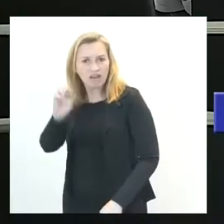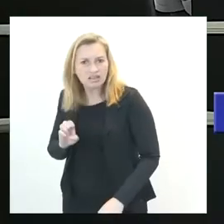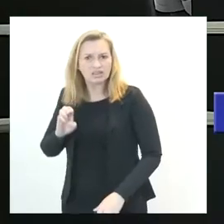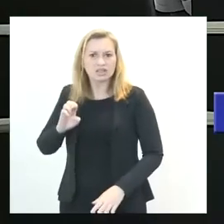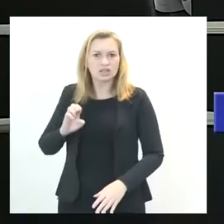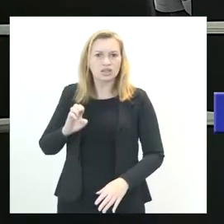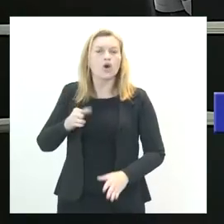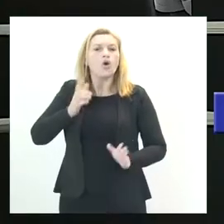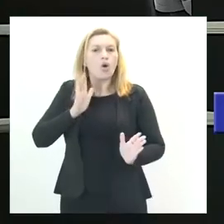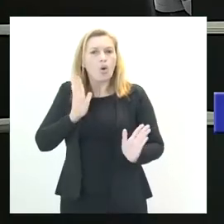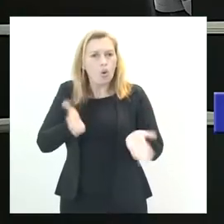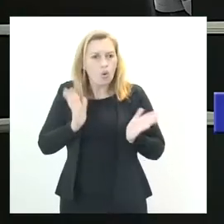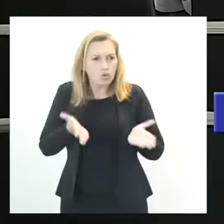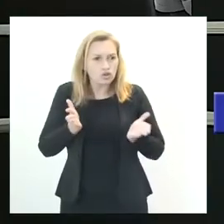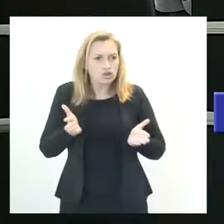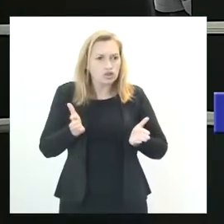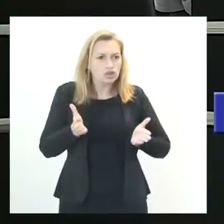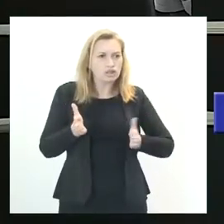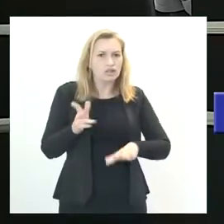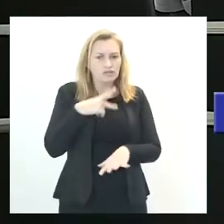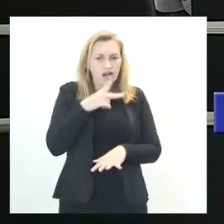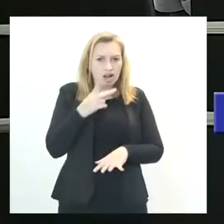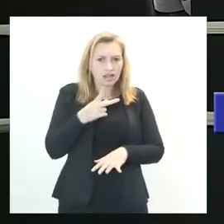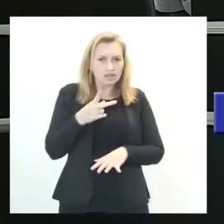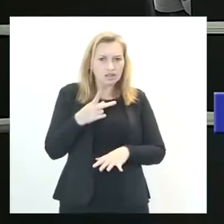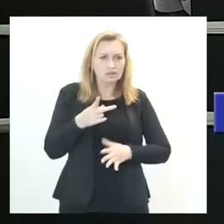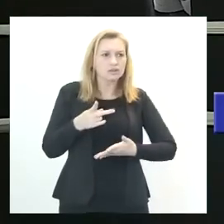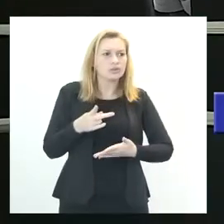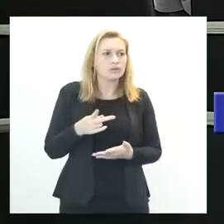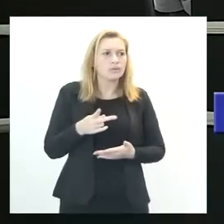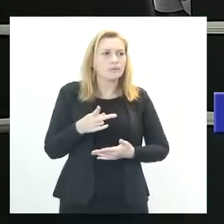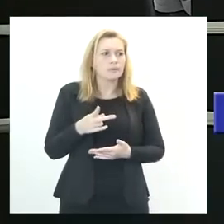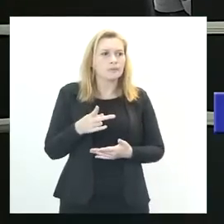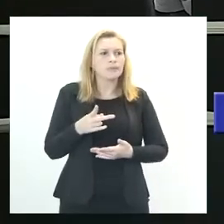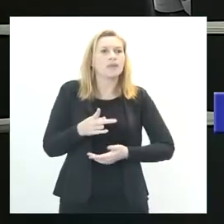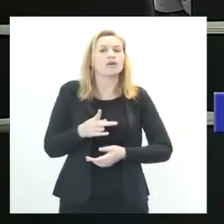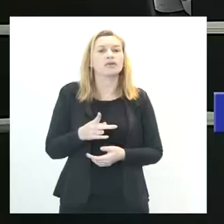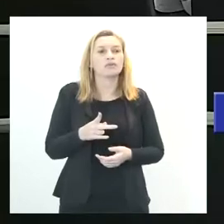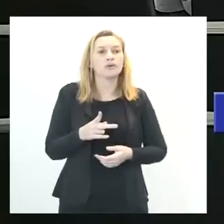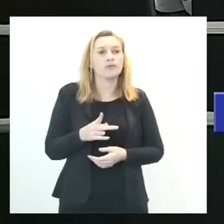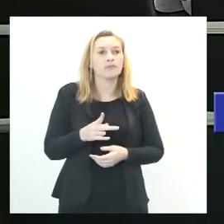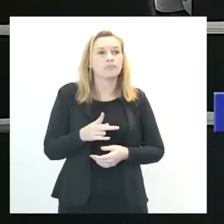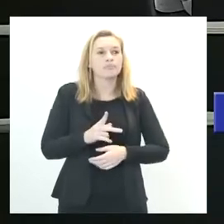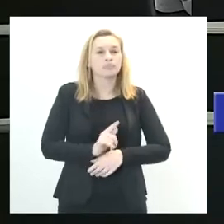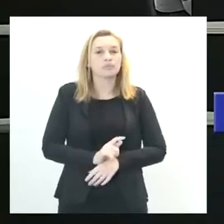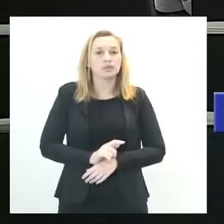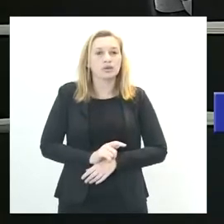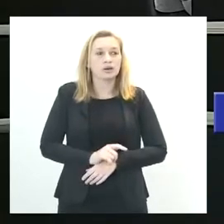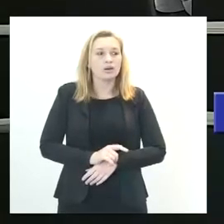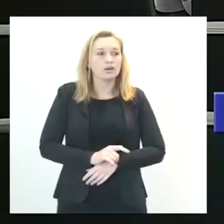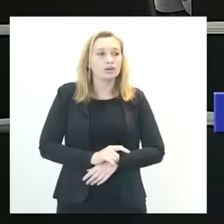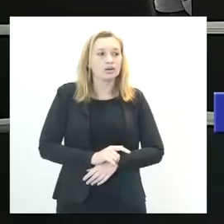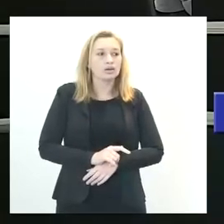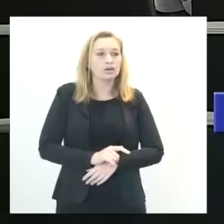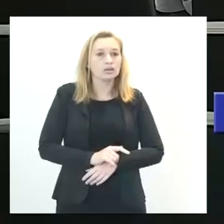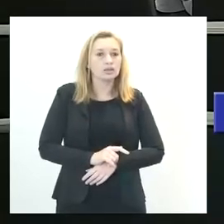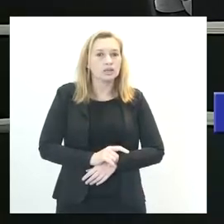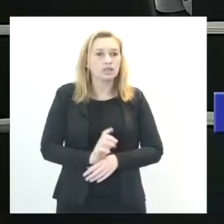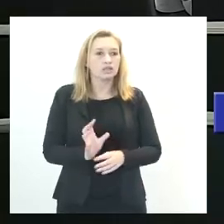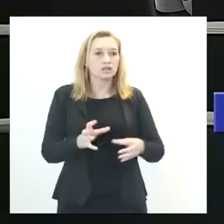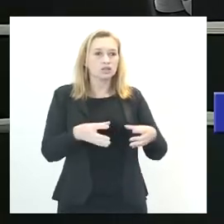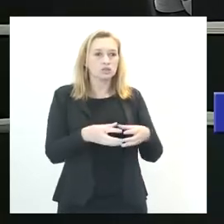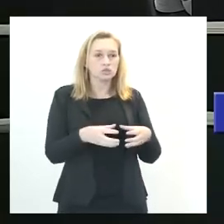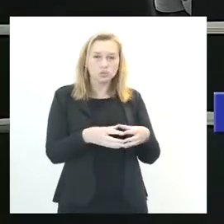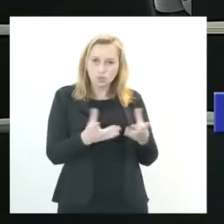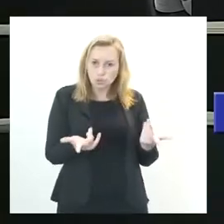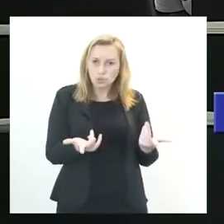11 a dizer e tá colocando essa granada na nossa nosso bolso é bem disso tá porque Fini lá vem